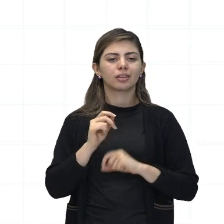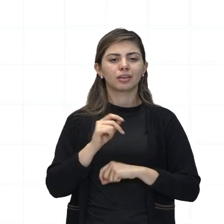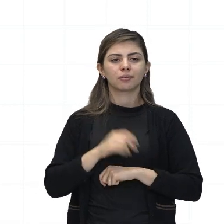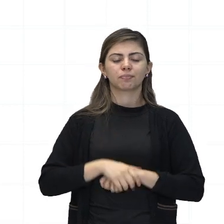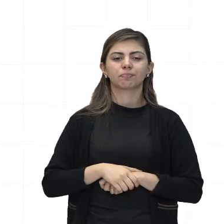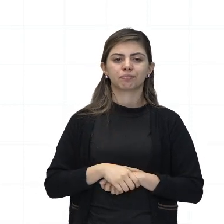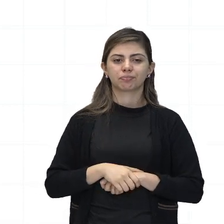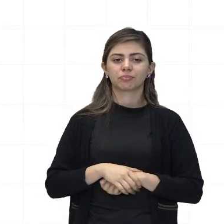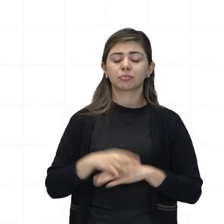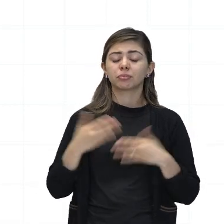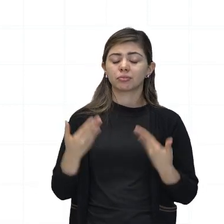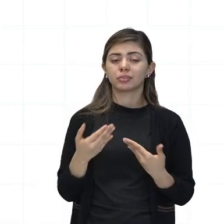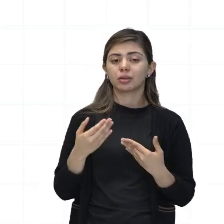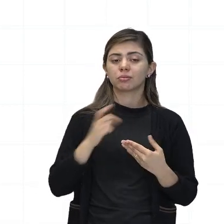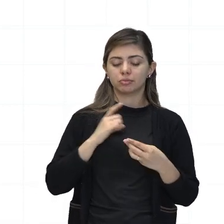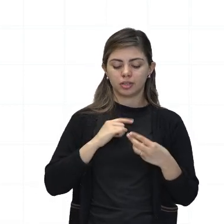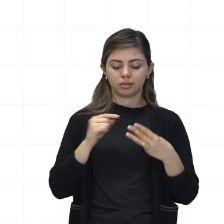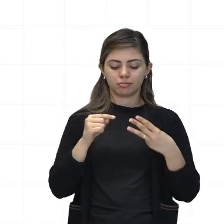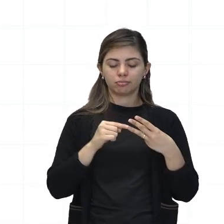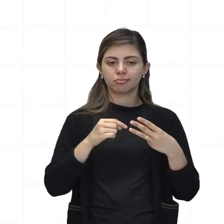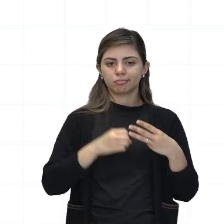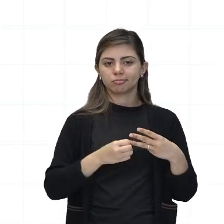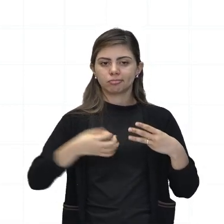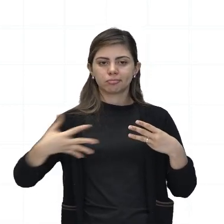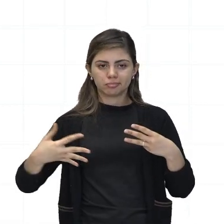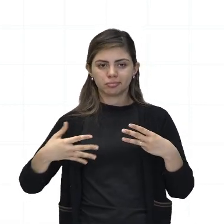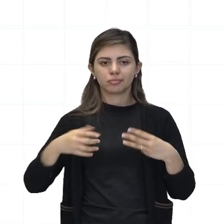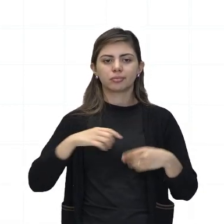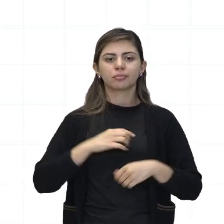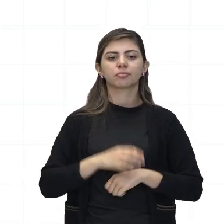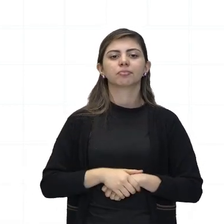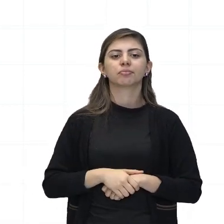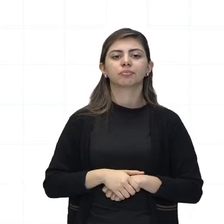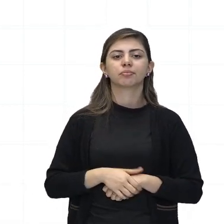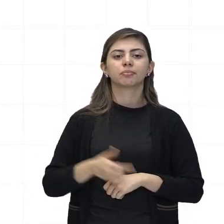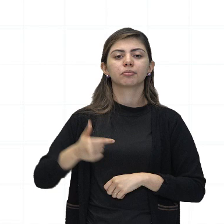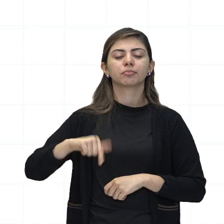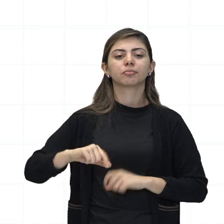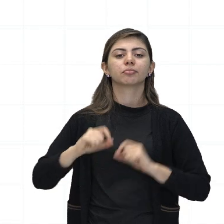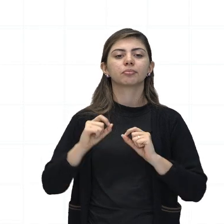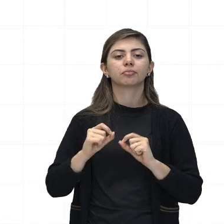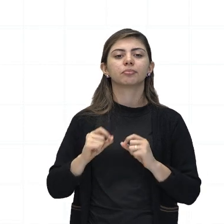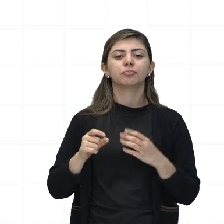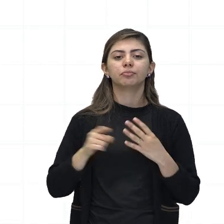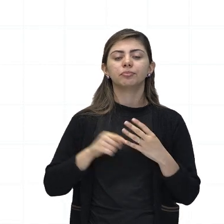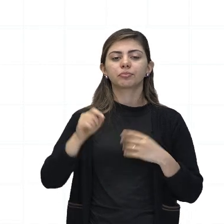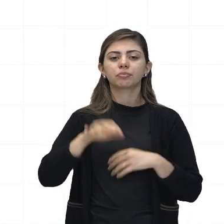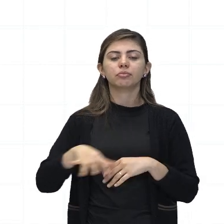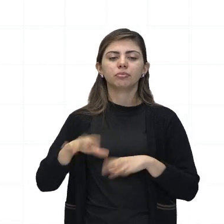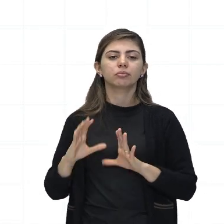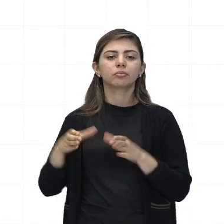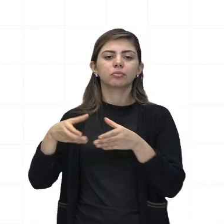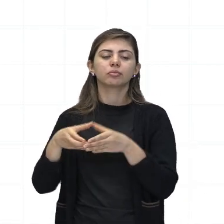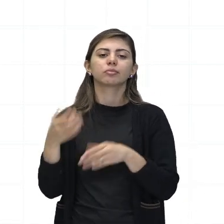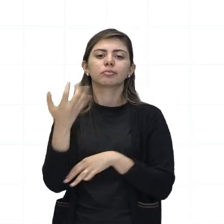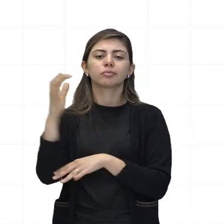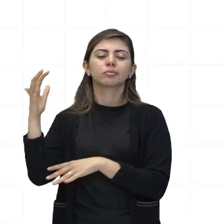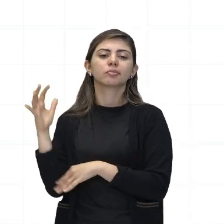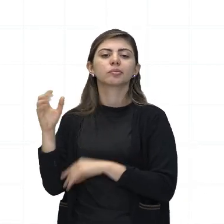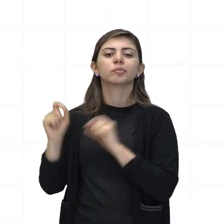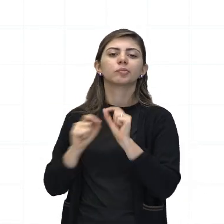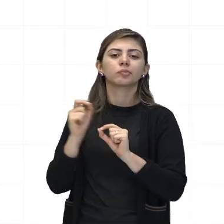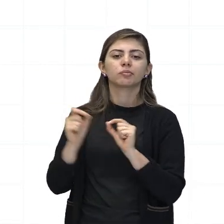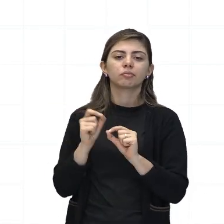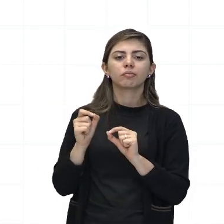heterotróficos. Todos esses estão inclusos os fungos, leveduras. No reino das plantas, os